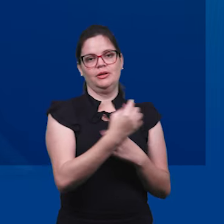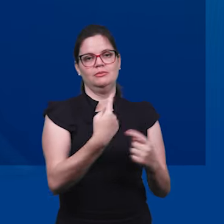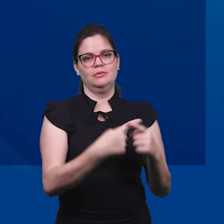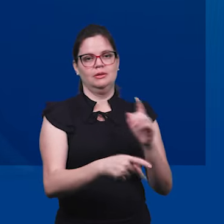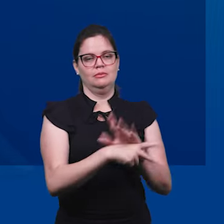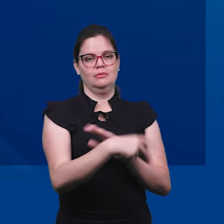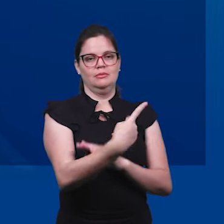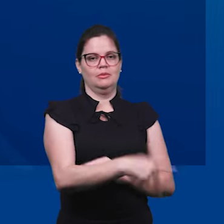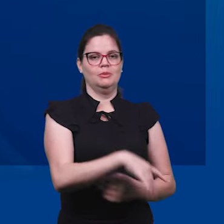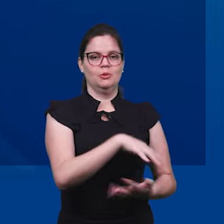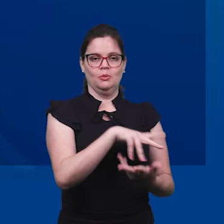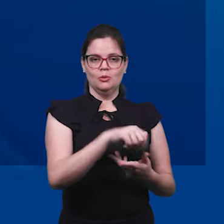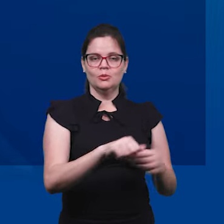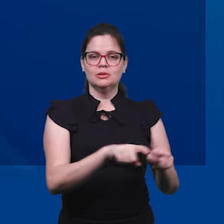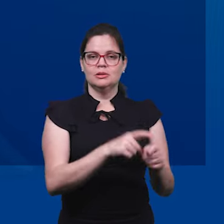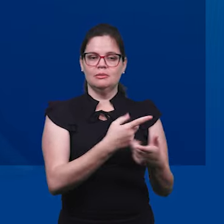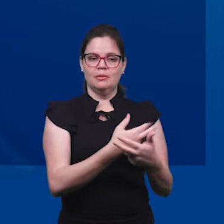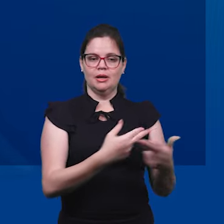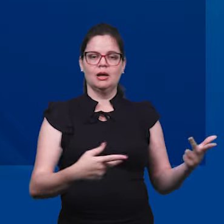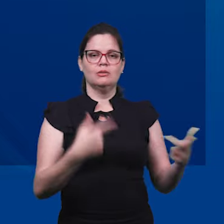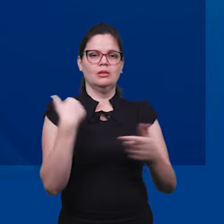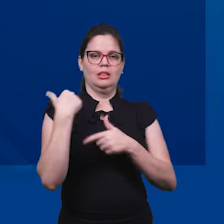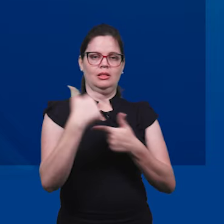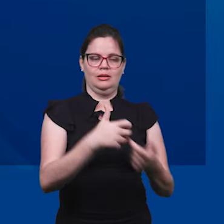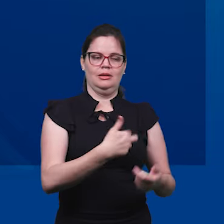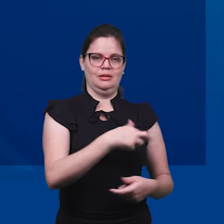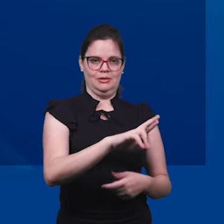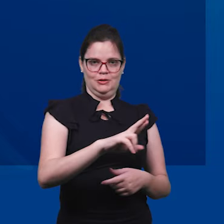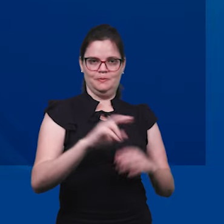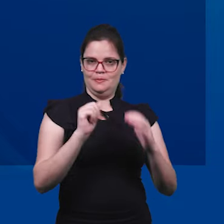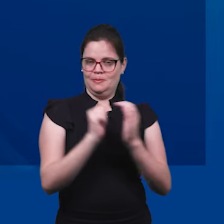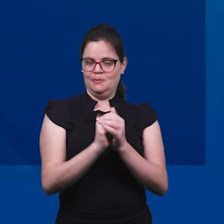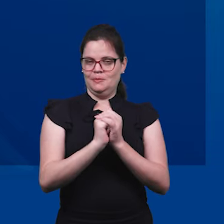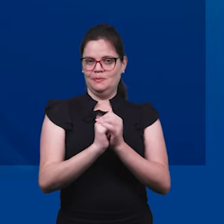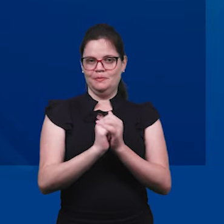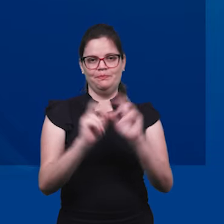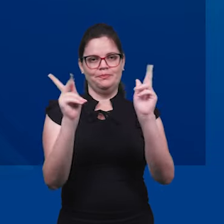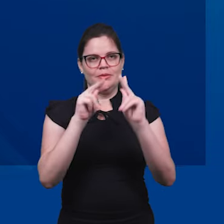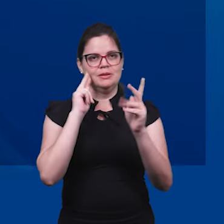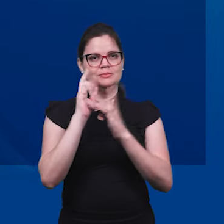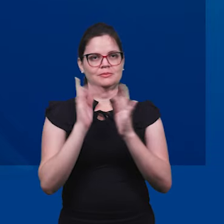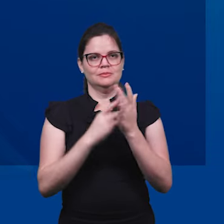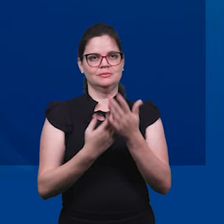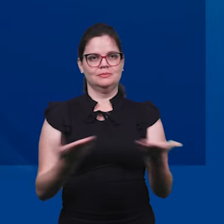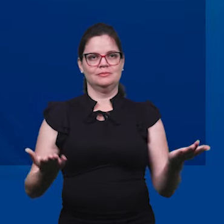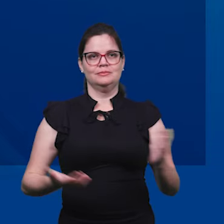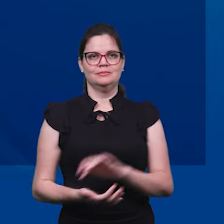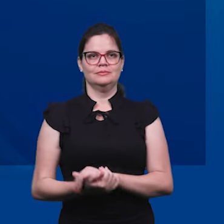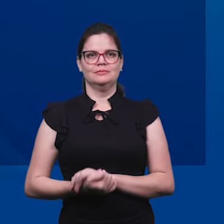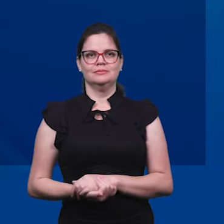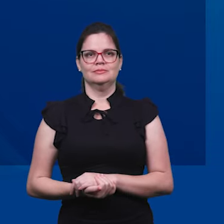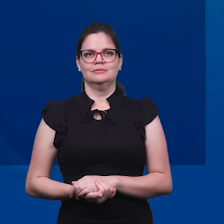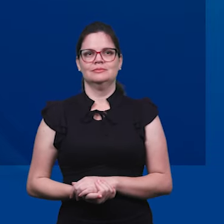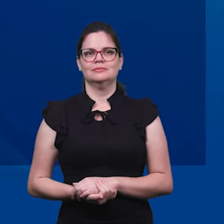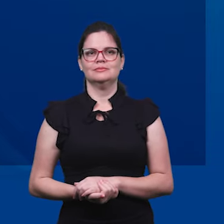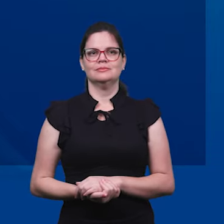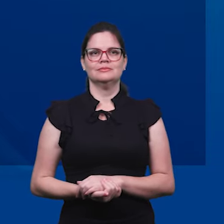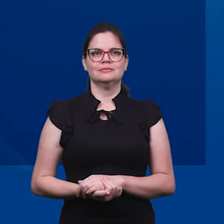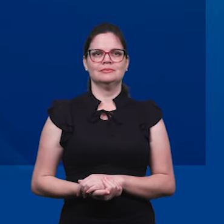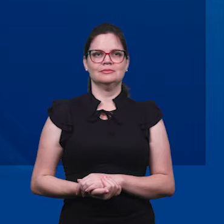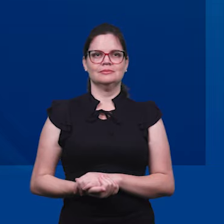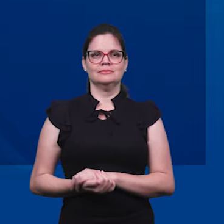religião. Amém? A paz do Senhor Jesus. Ao ler Mateus capítulo 13, verso